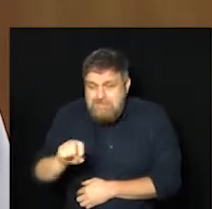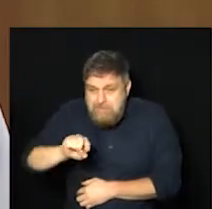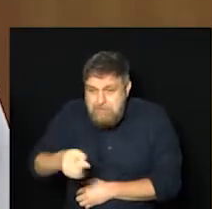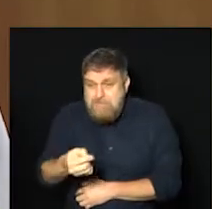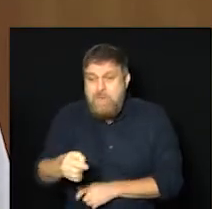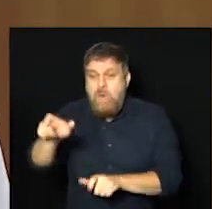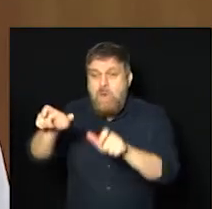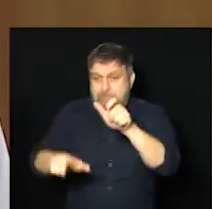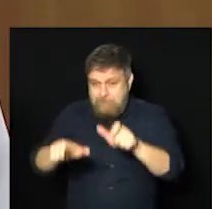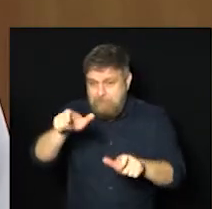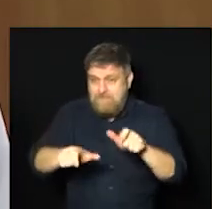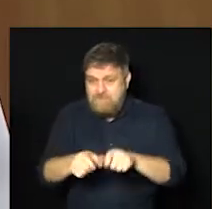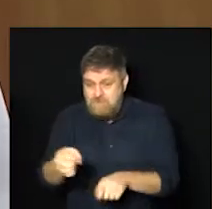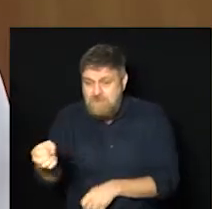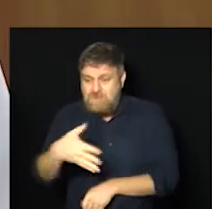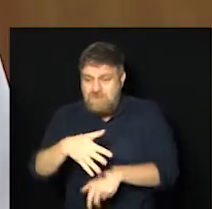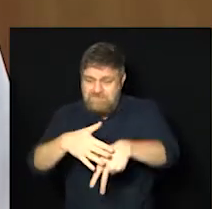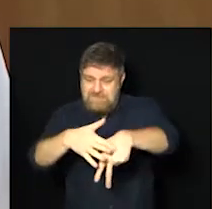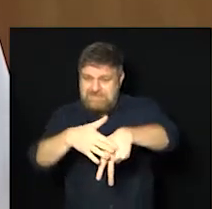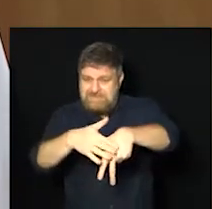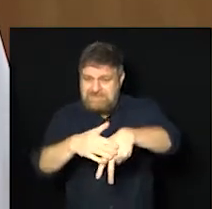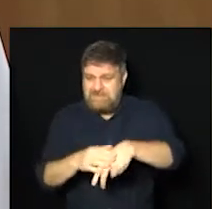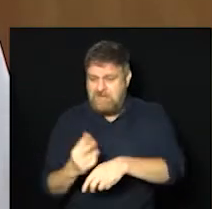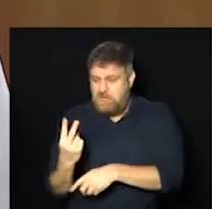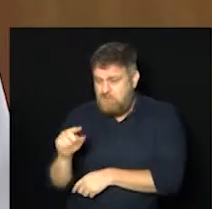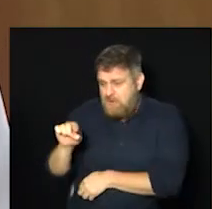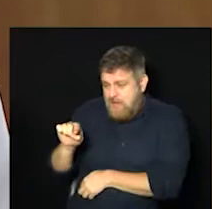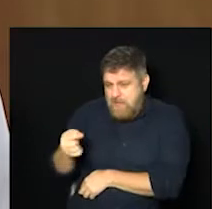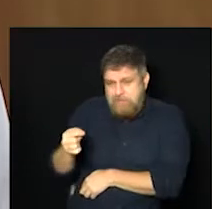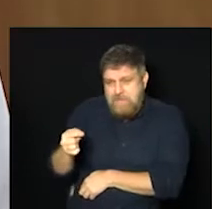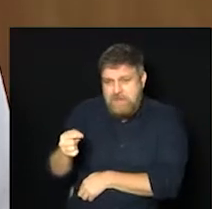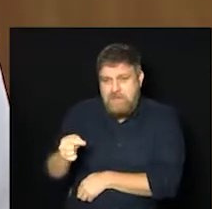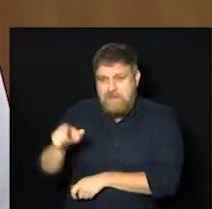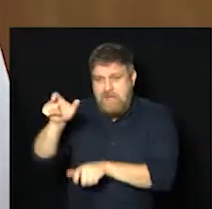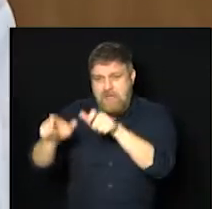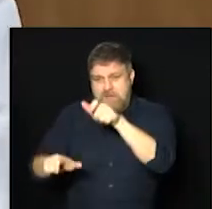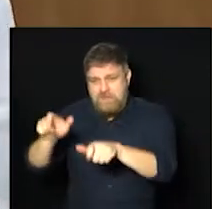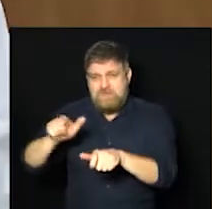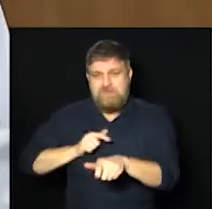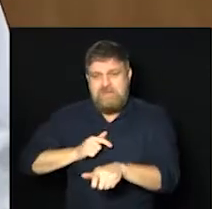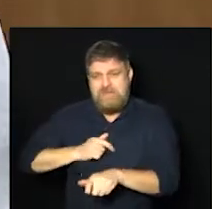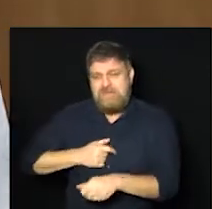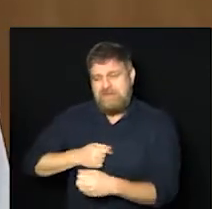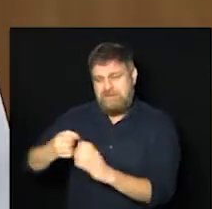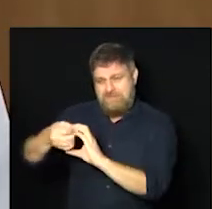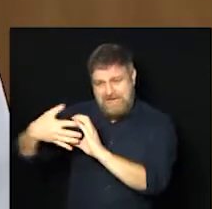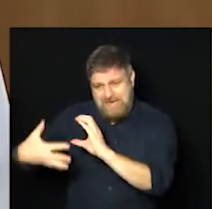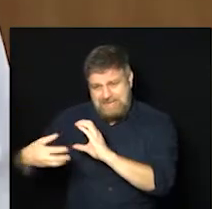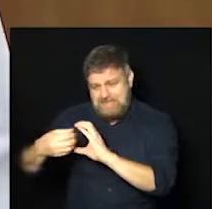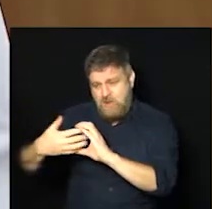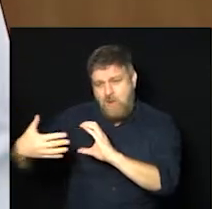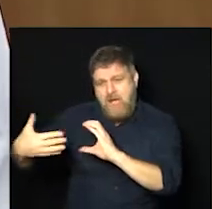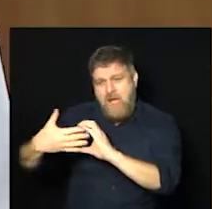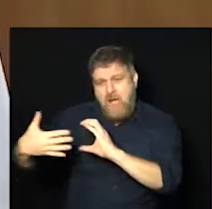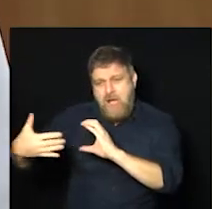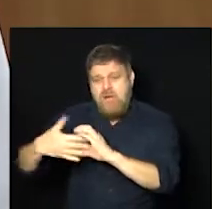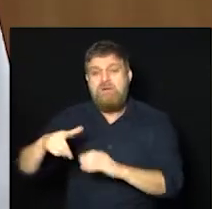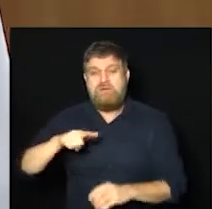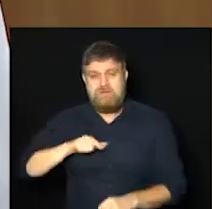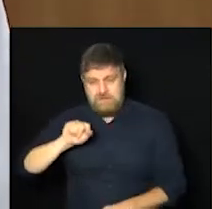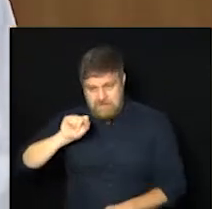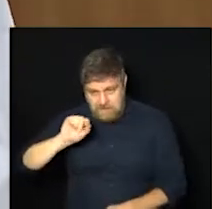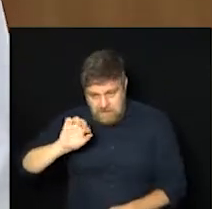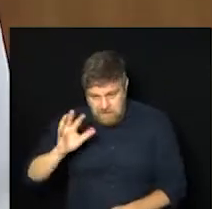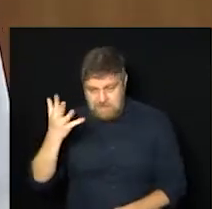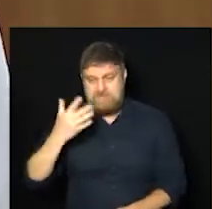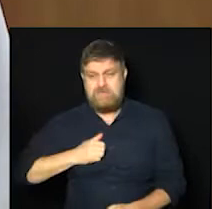não Hodgkin e 2 mil casos de linfoma de Hodgkin. Então é muito frequente. E o Centro de Oncologia